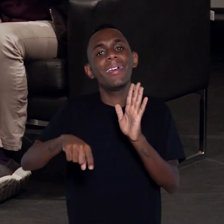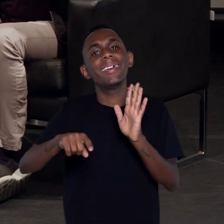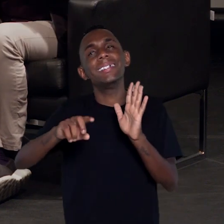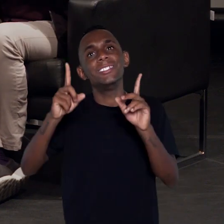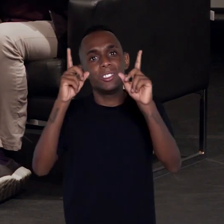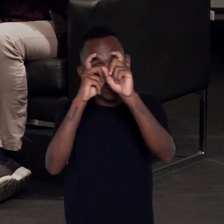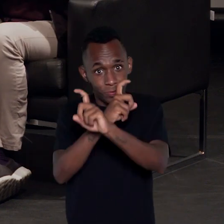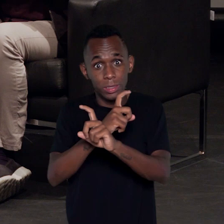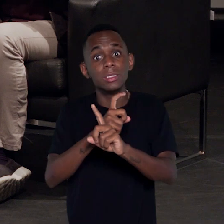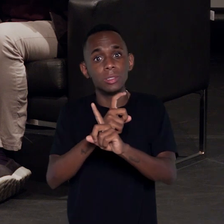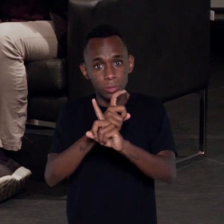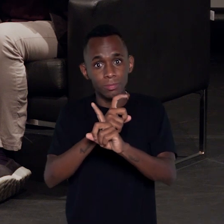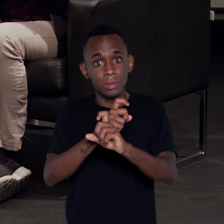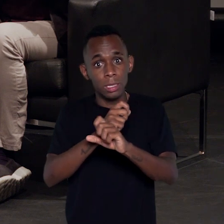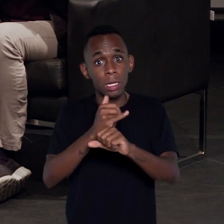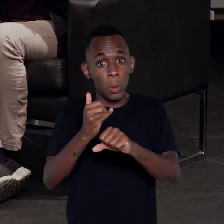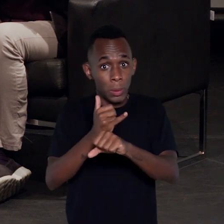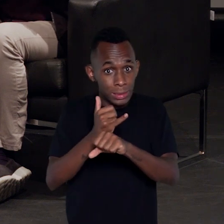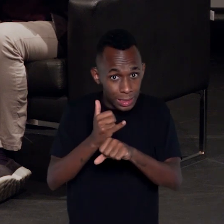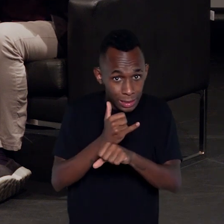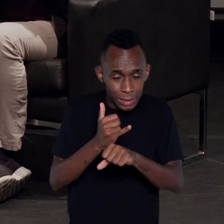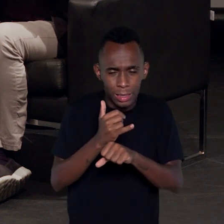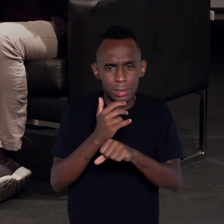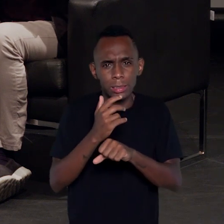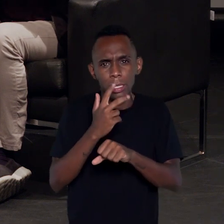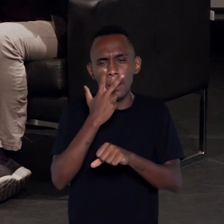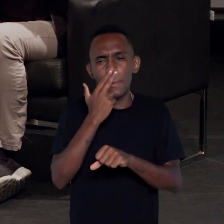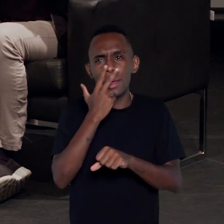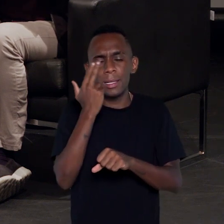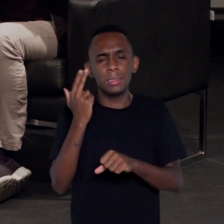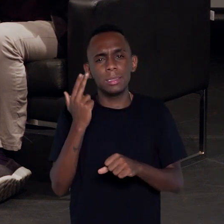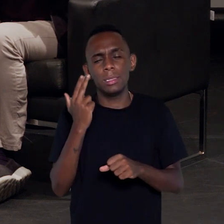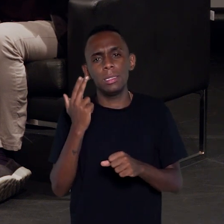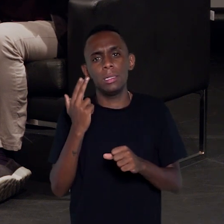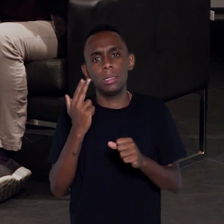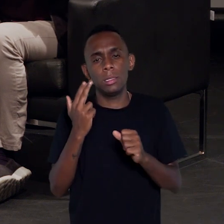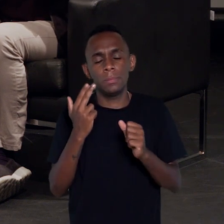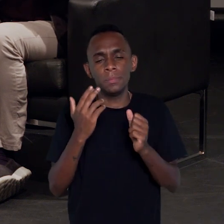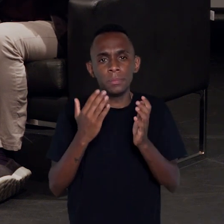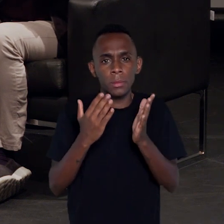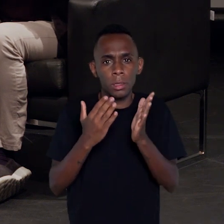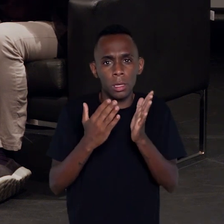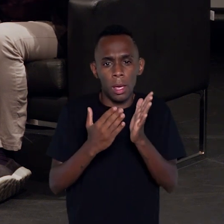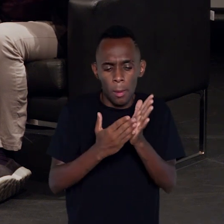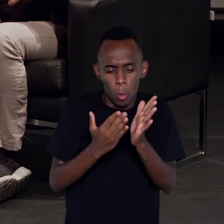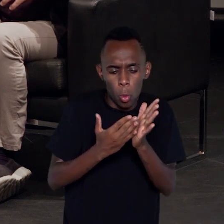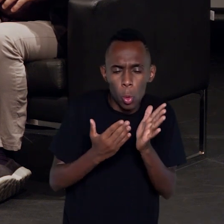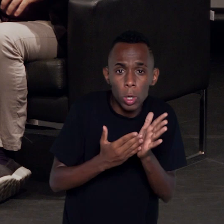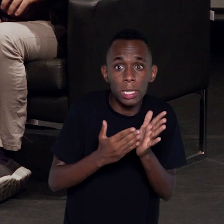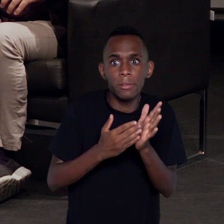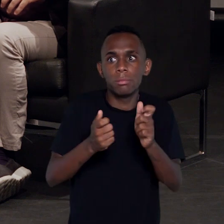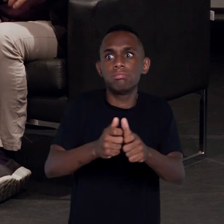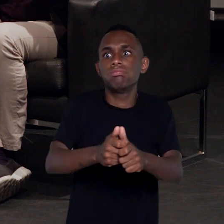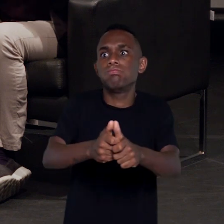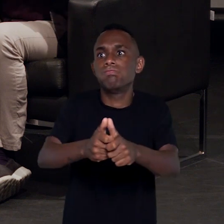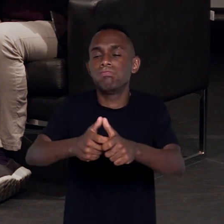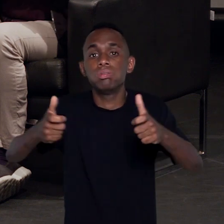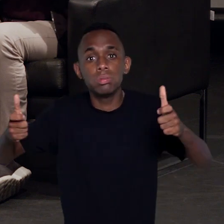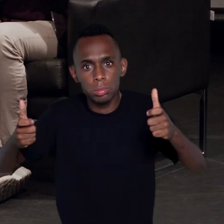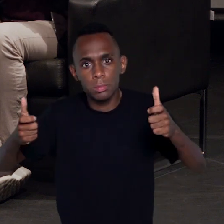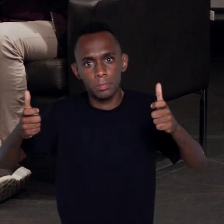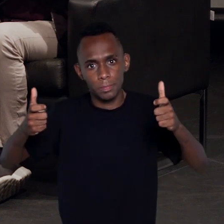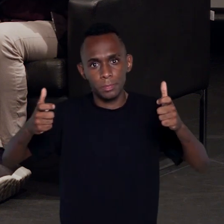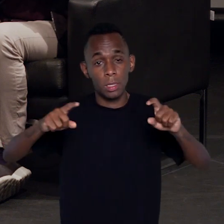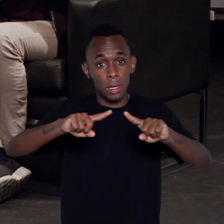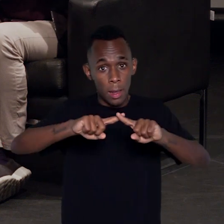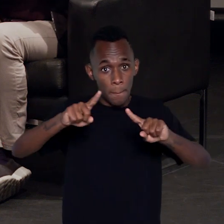é uma escolha que, de alguma maneira, eu falei que não projetava a história desse livro para um grande público,